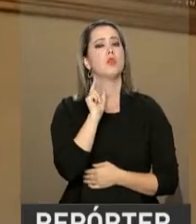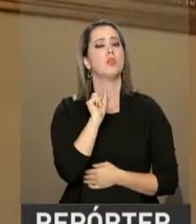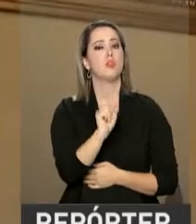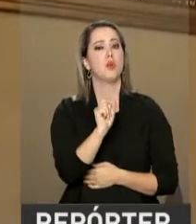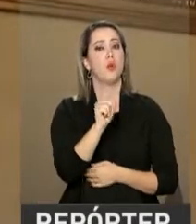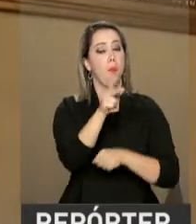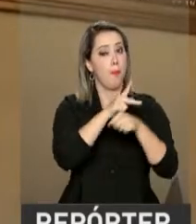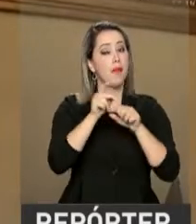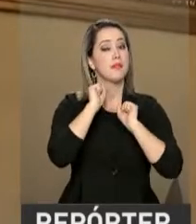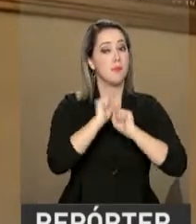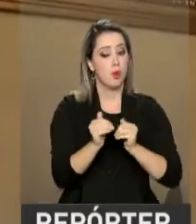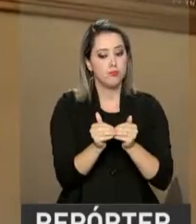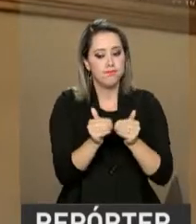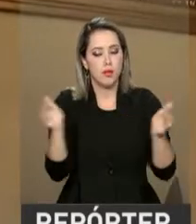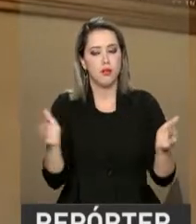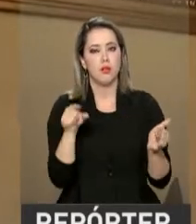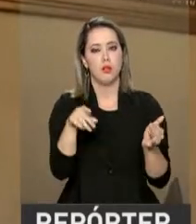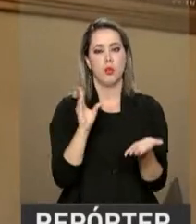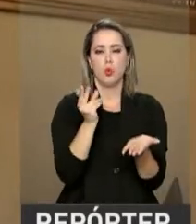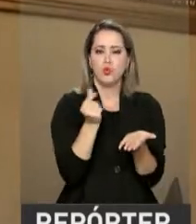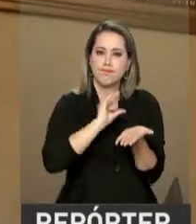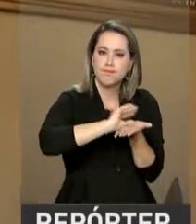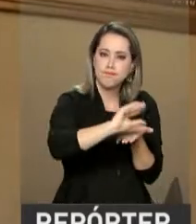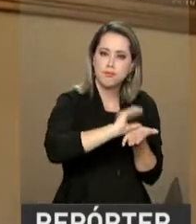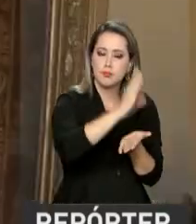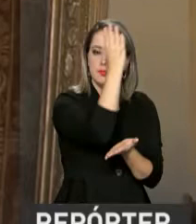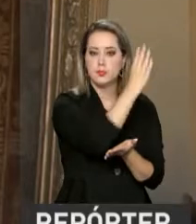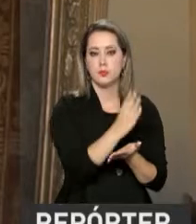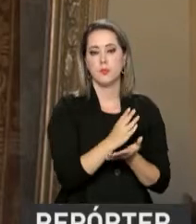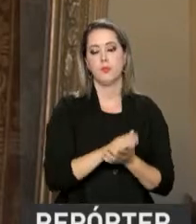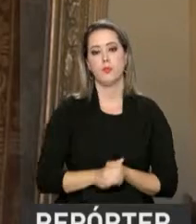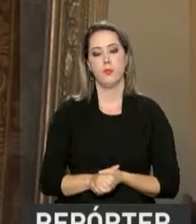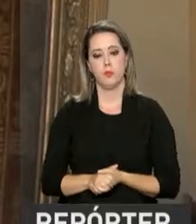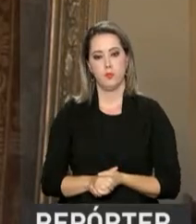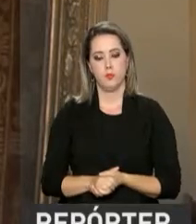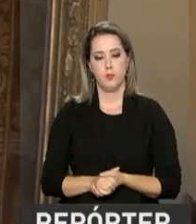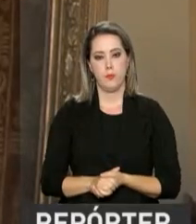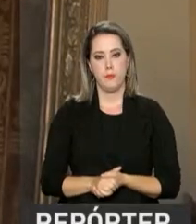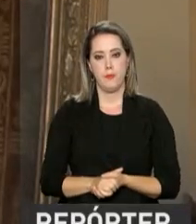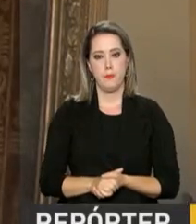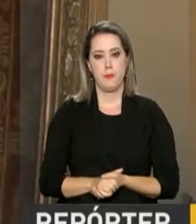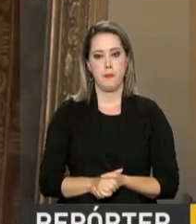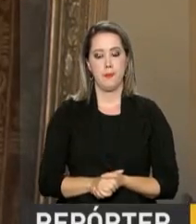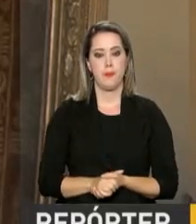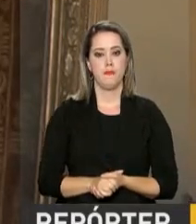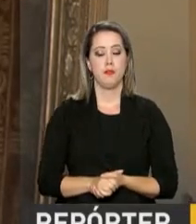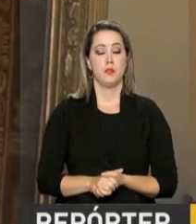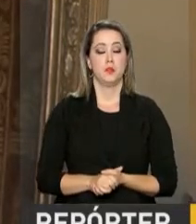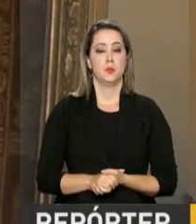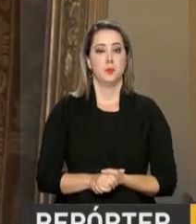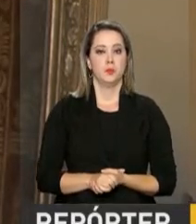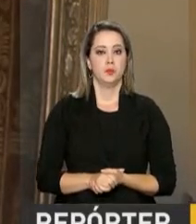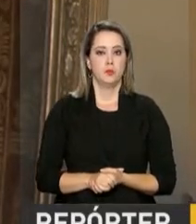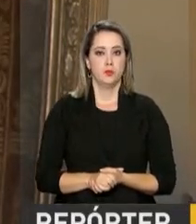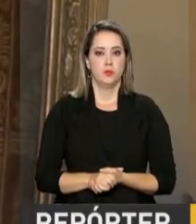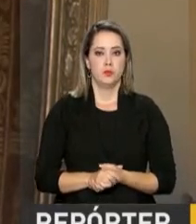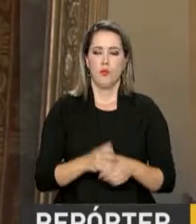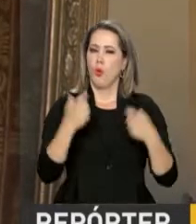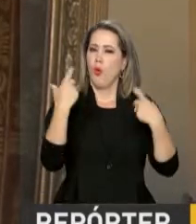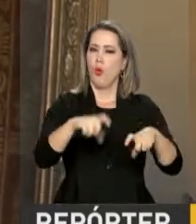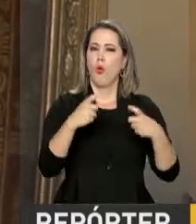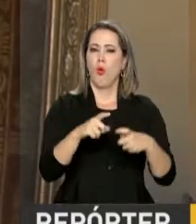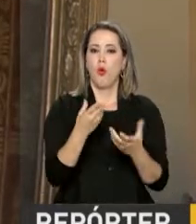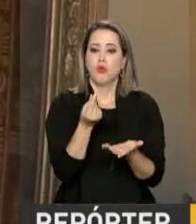país pode ampliar os investimentos no brasil acelerando assinantes arenosas para isso a cúpula o ambiente de